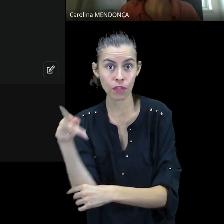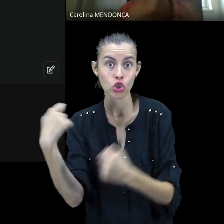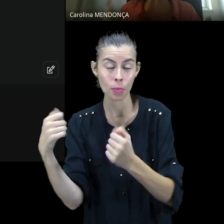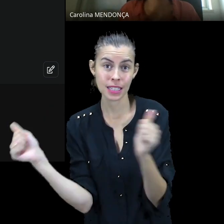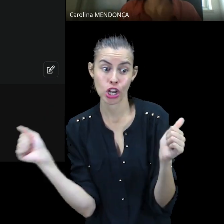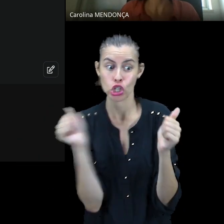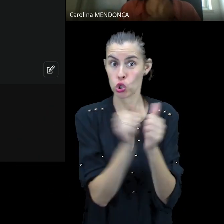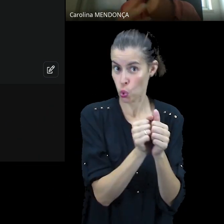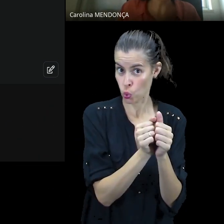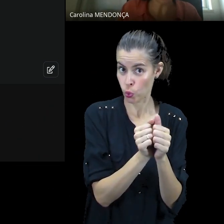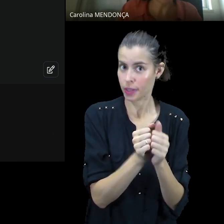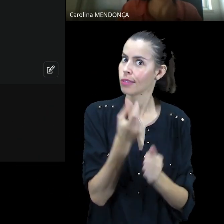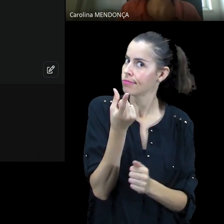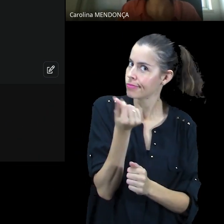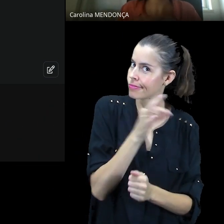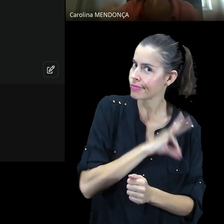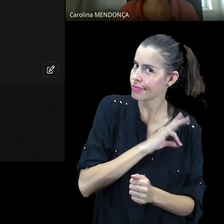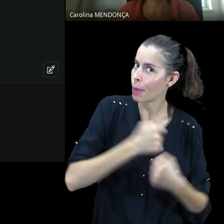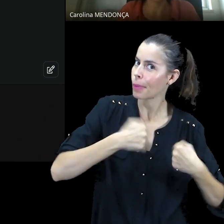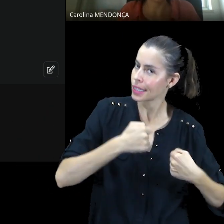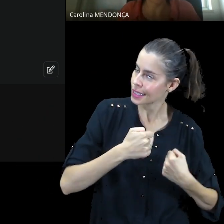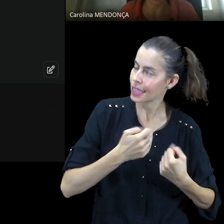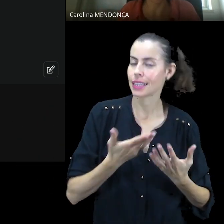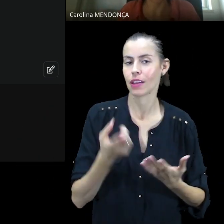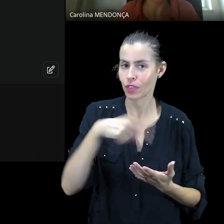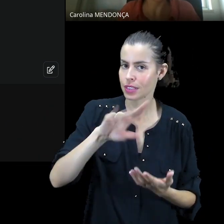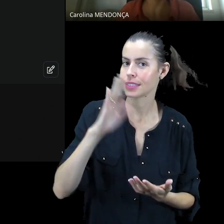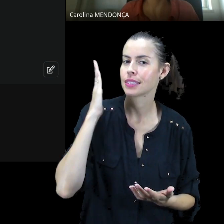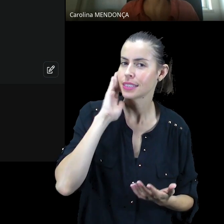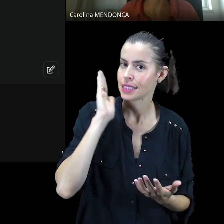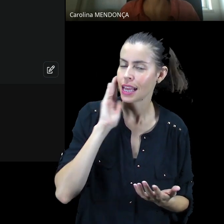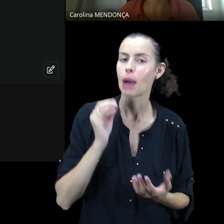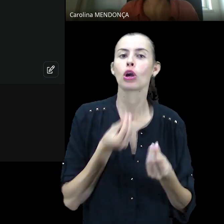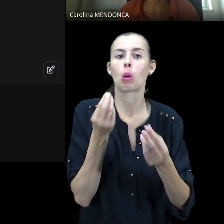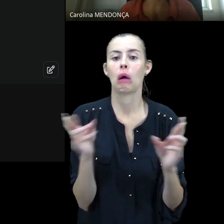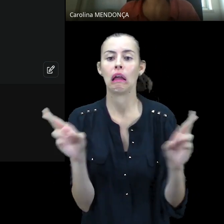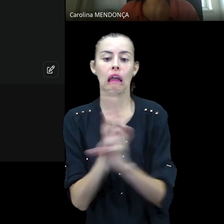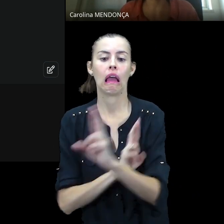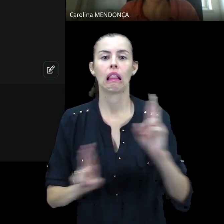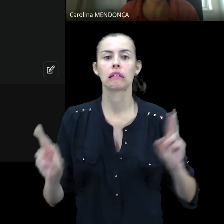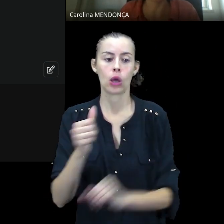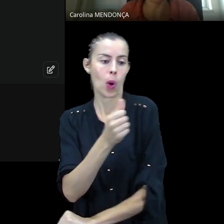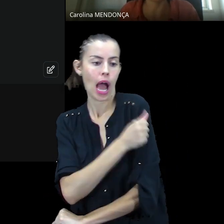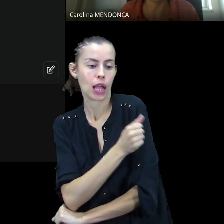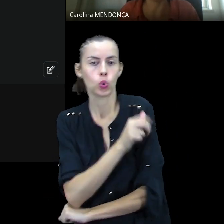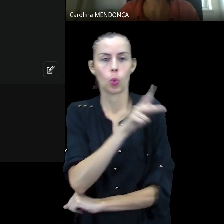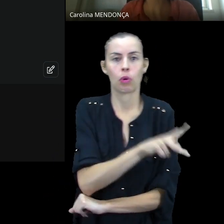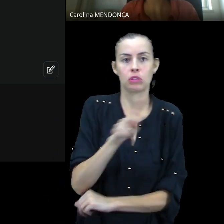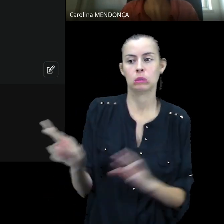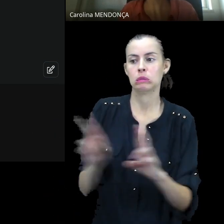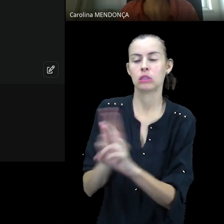também conseguir levar isso para campo, você não consegue botar uma turma cheia de alunos. Então, as ACCS têm, no máximo, 30 alunos em cada